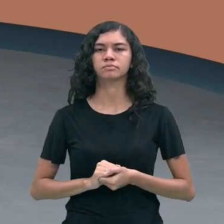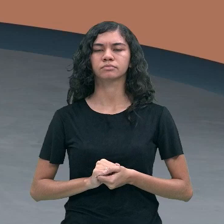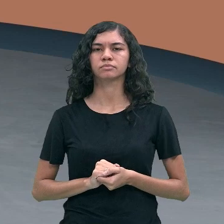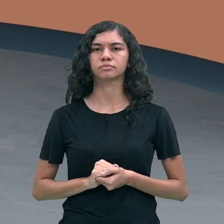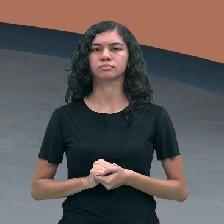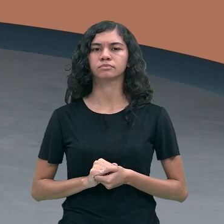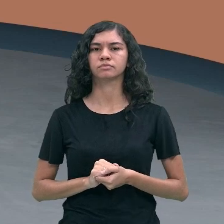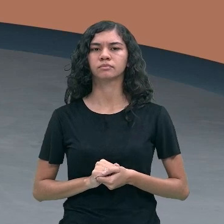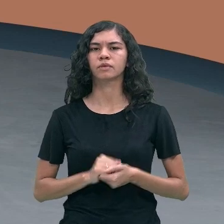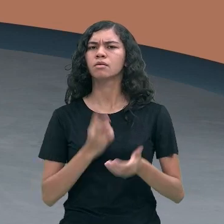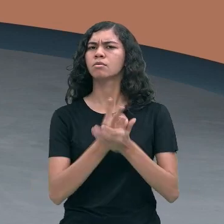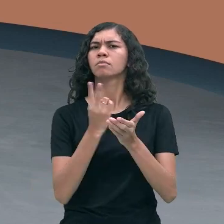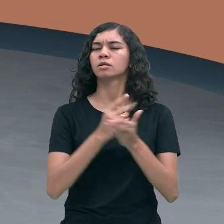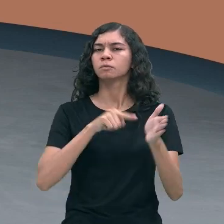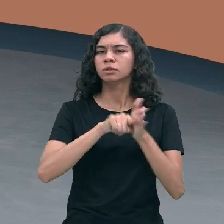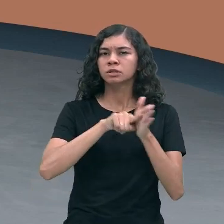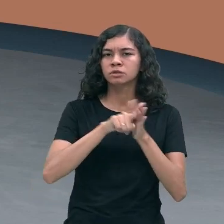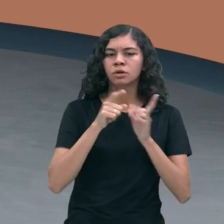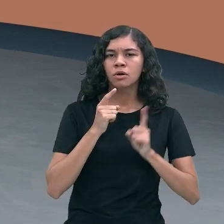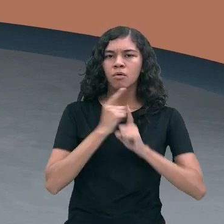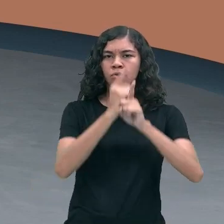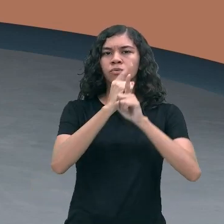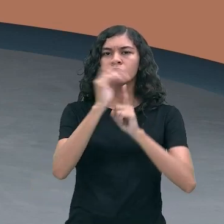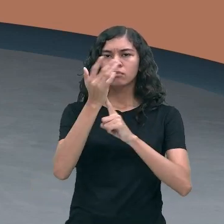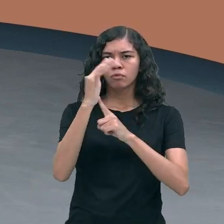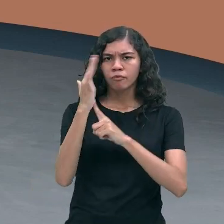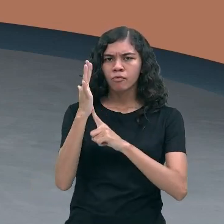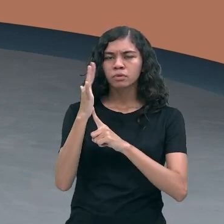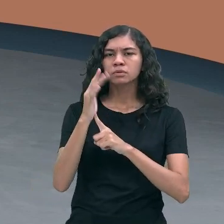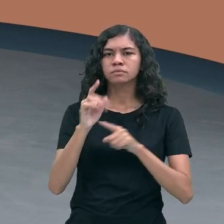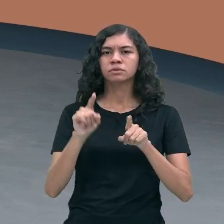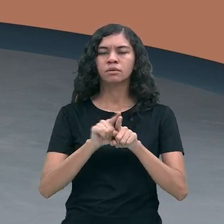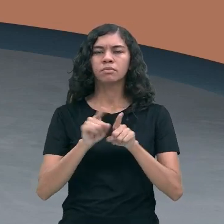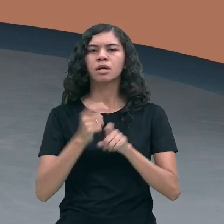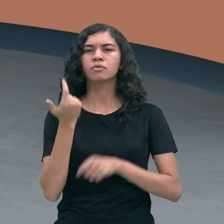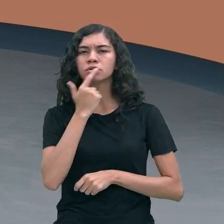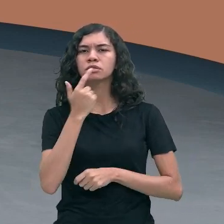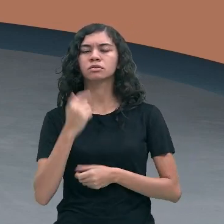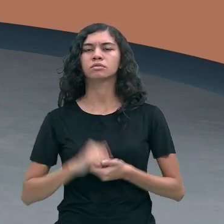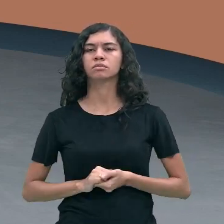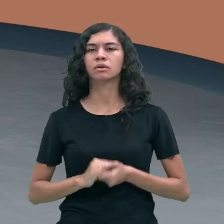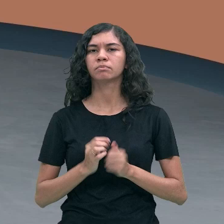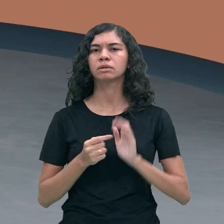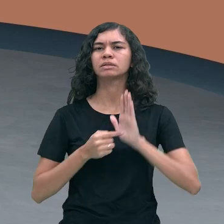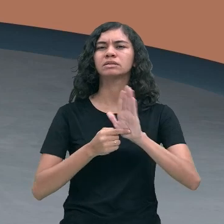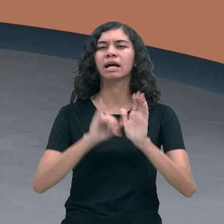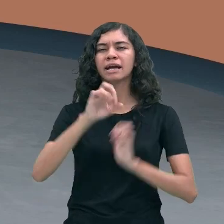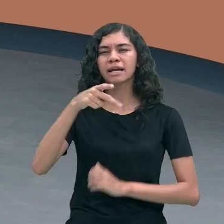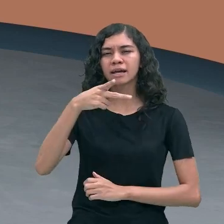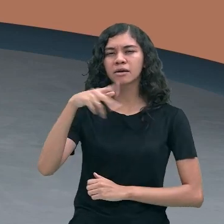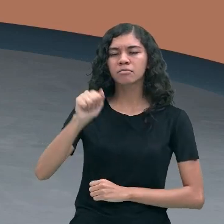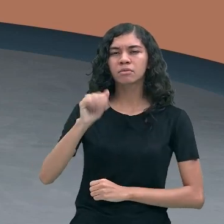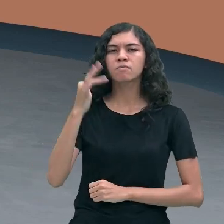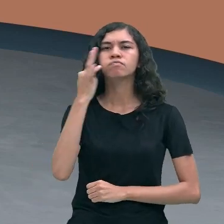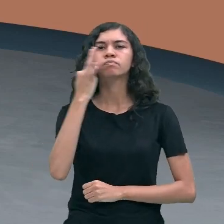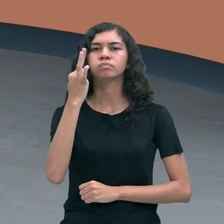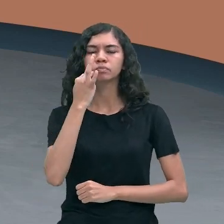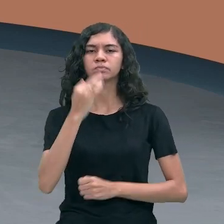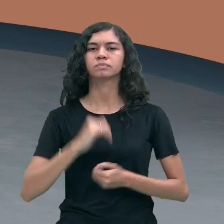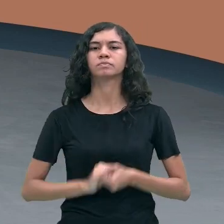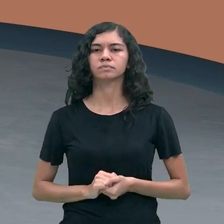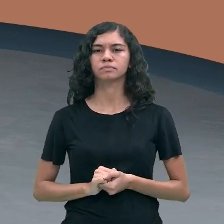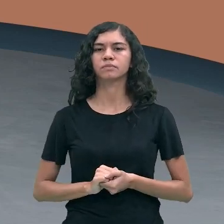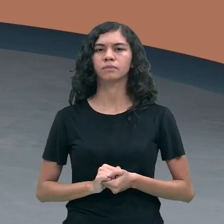mesmo pesquisador que encontrou essa folha, ele conseguiu trazer para o próprio INPA um fruto e conseguiu gerar também